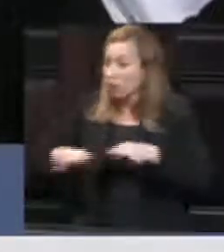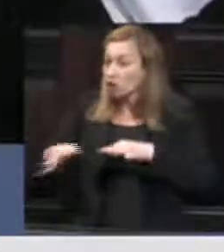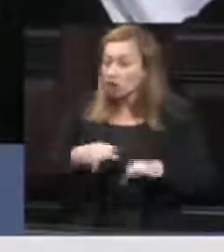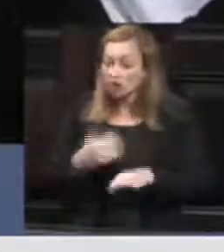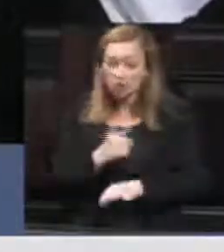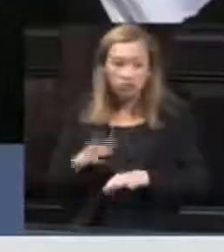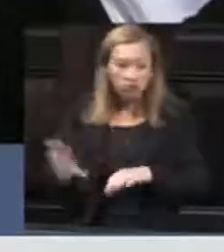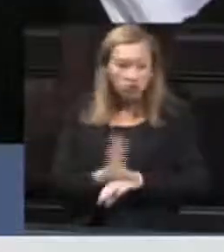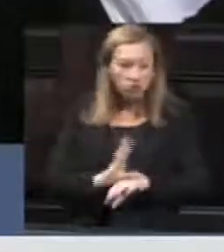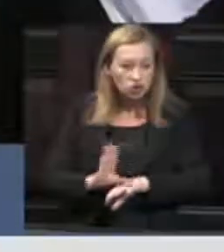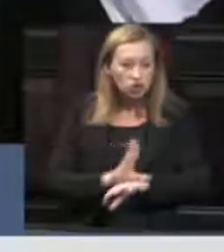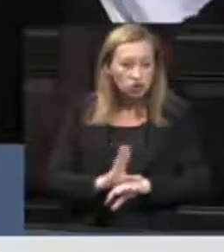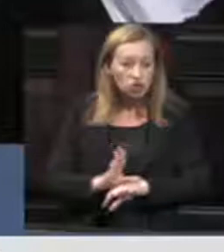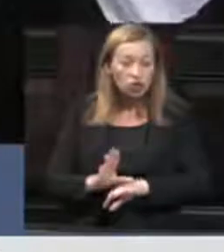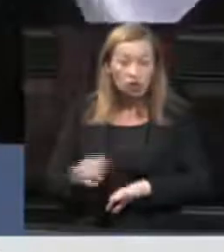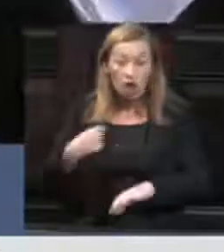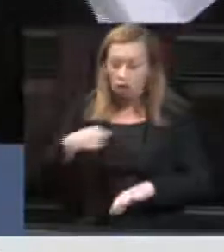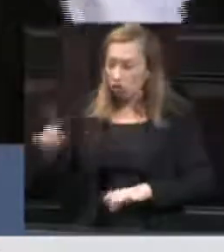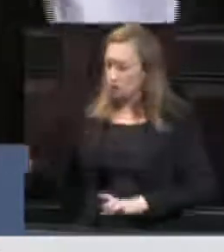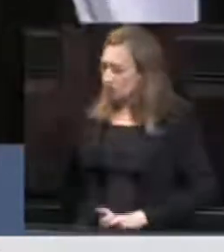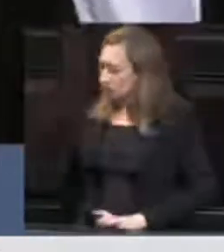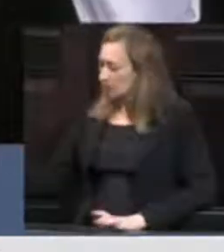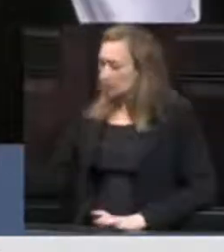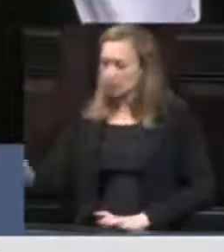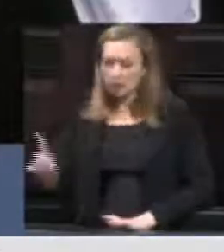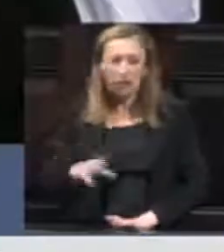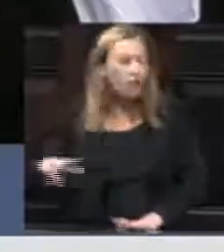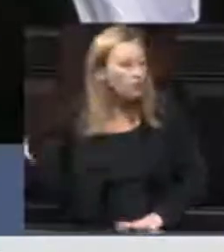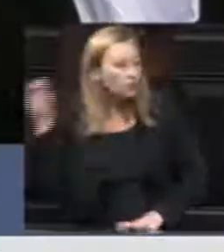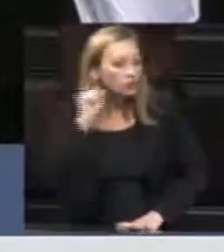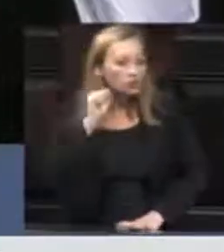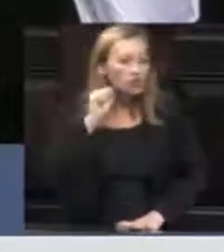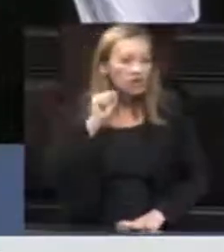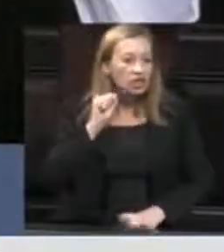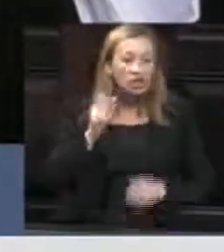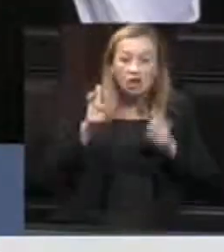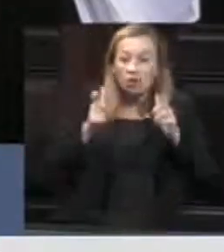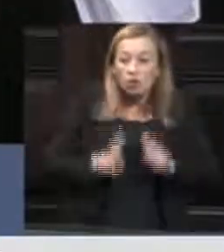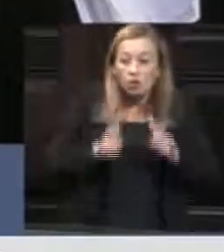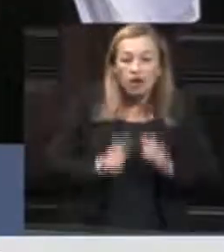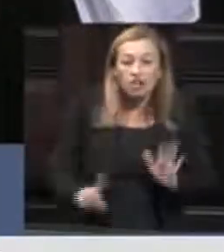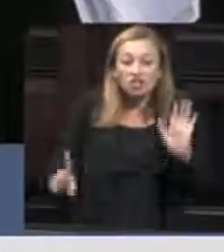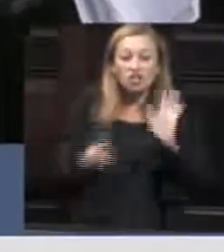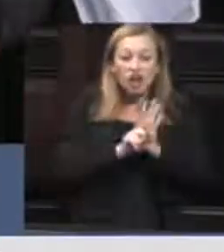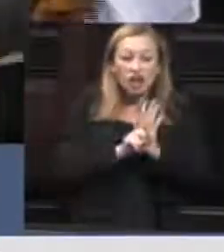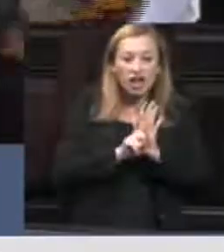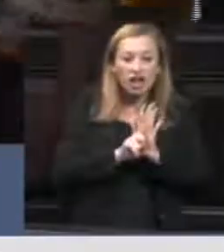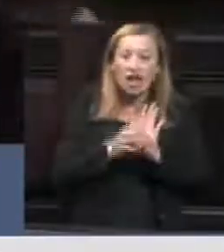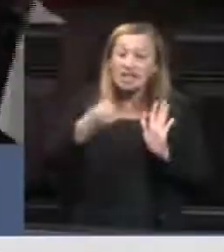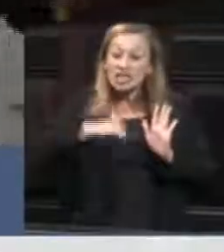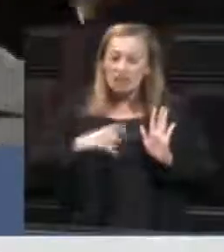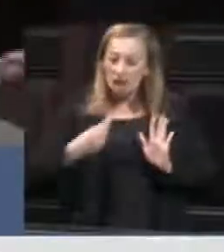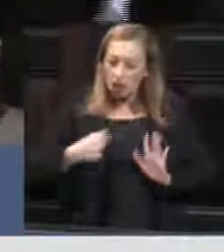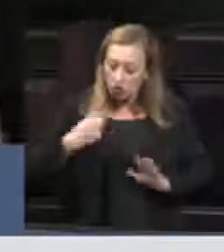para cá, eu escutei falar que aqui era a casa das leis. Se eu estou